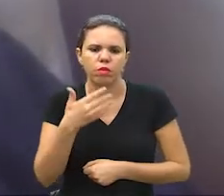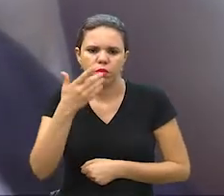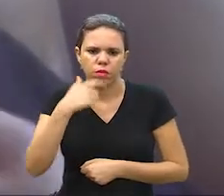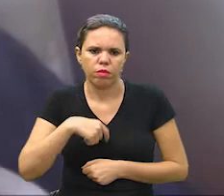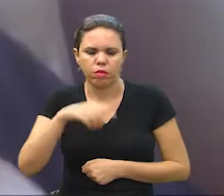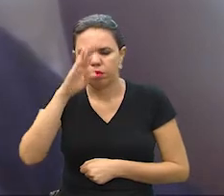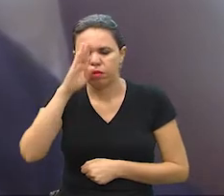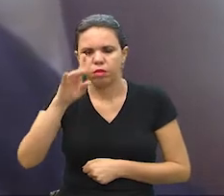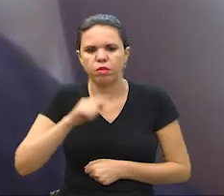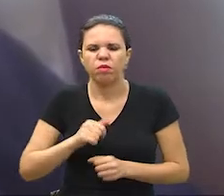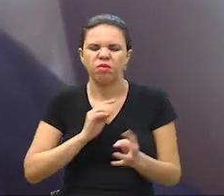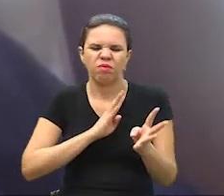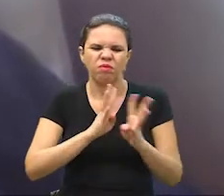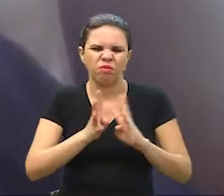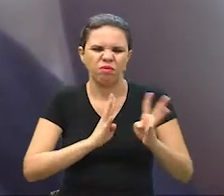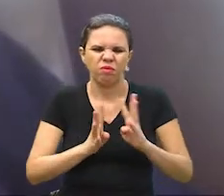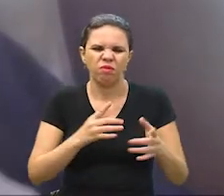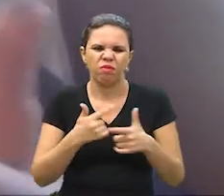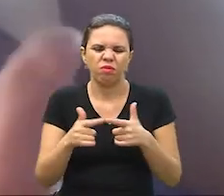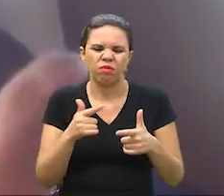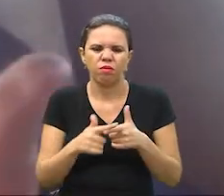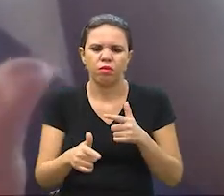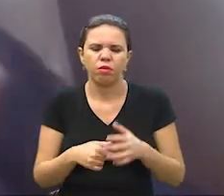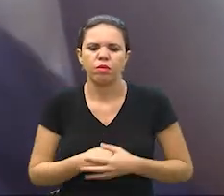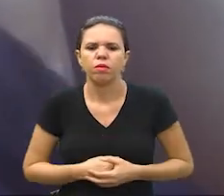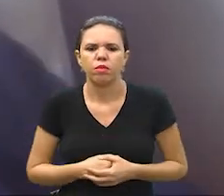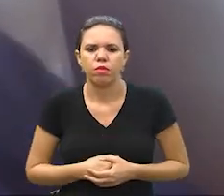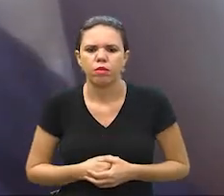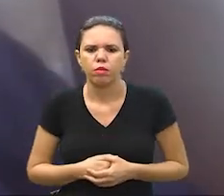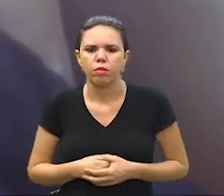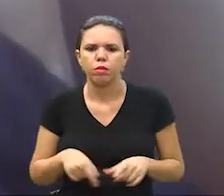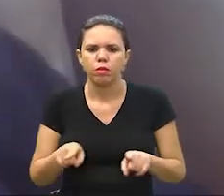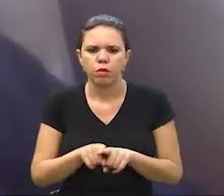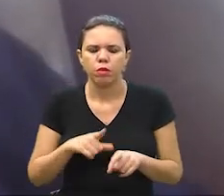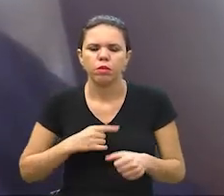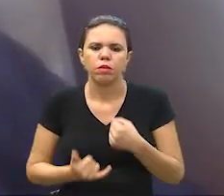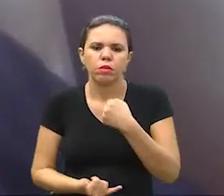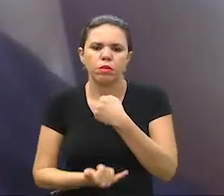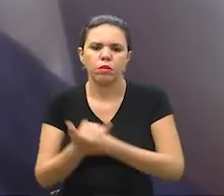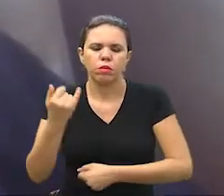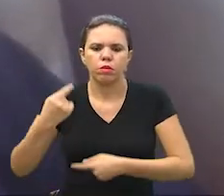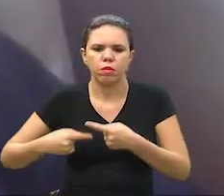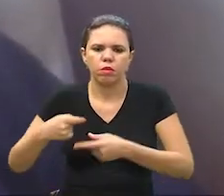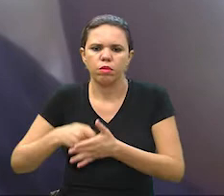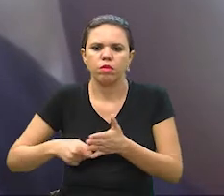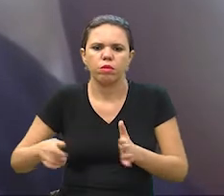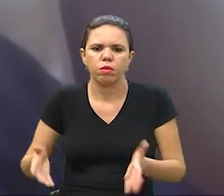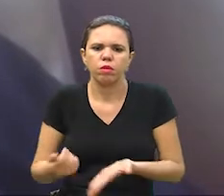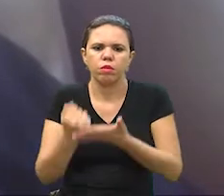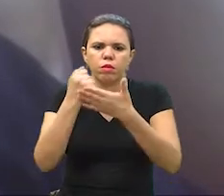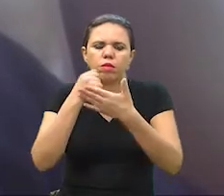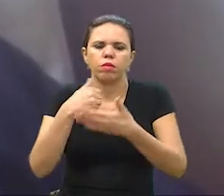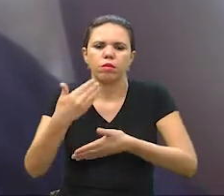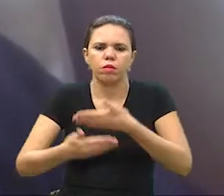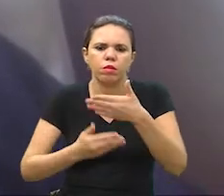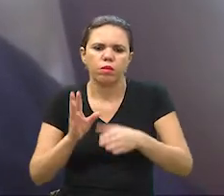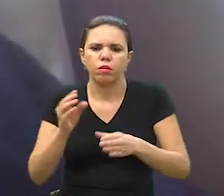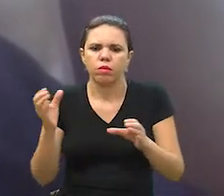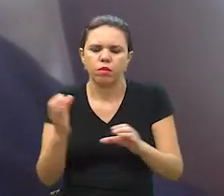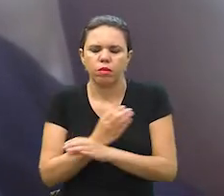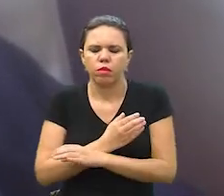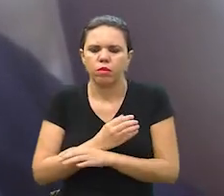mim, a principal é a aglomeração. E tem a grande falha política de condução desse processo